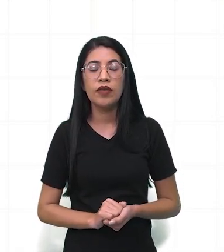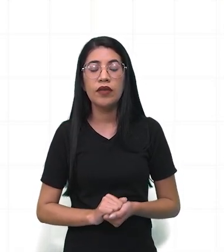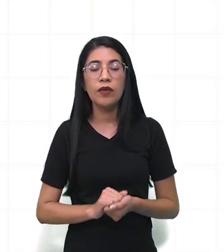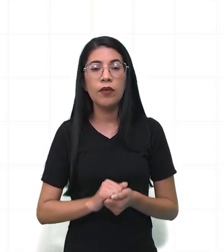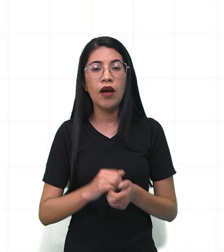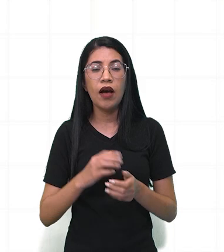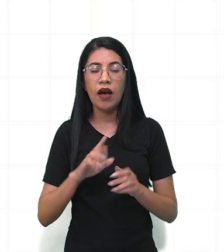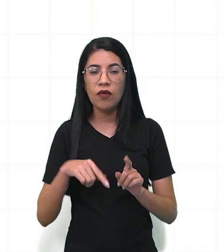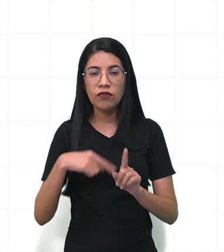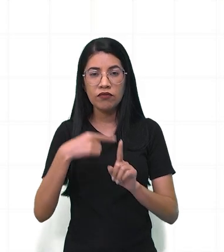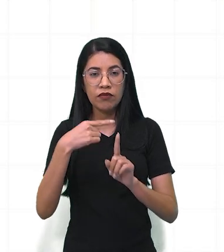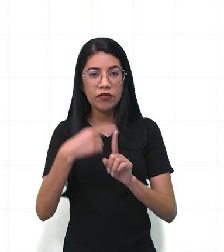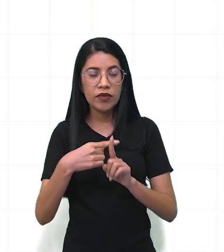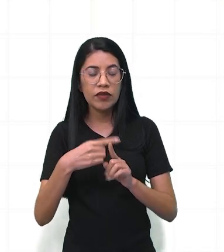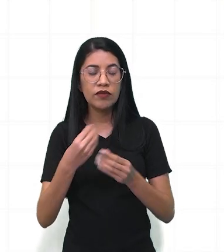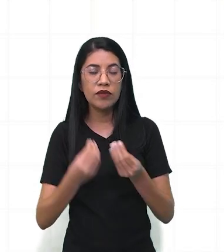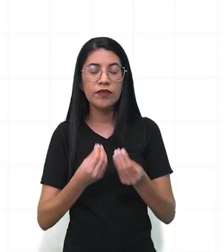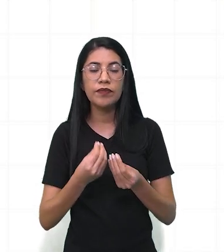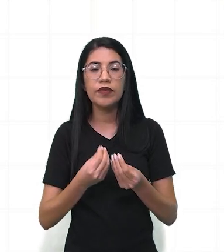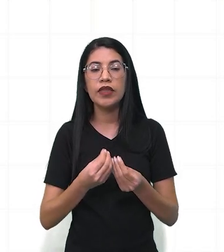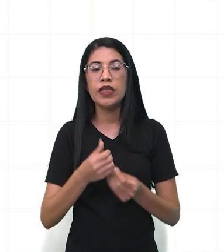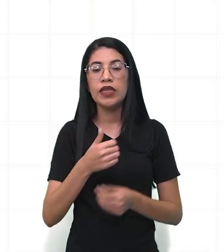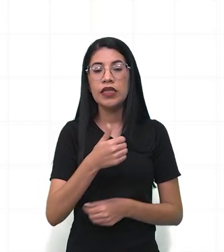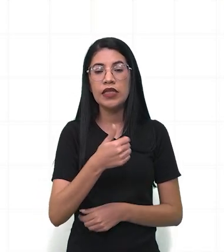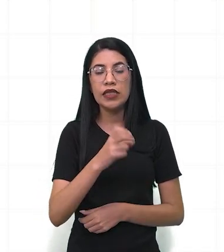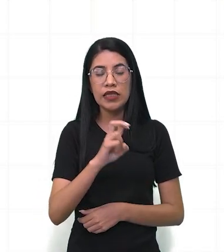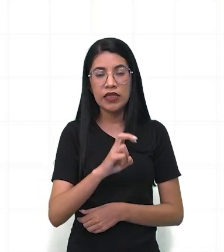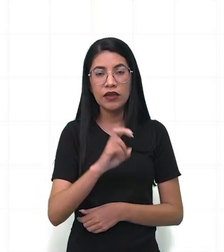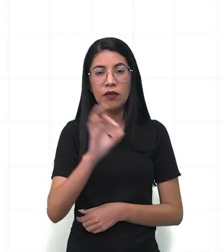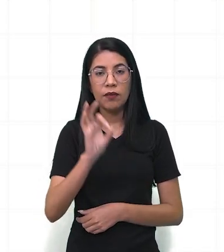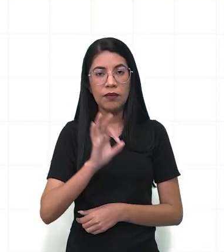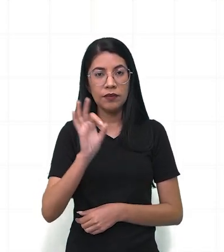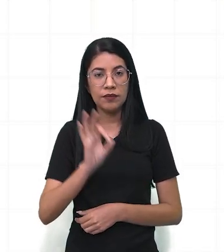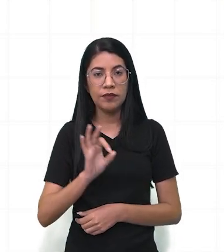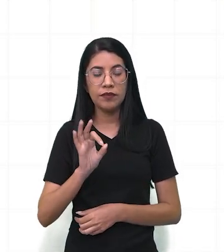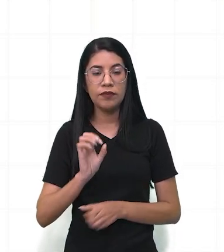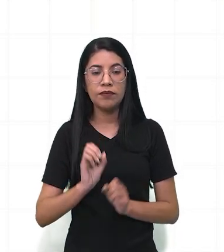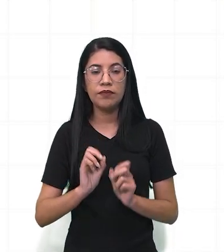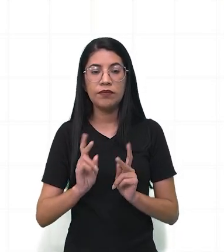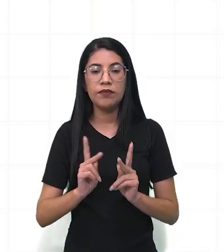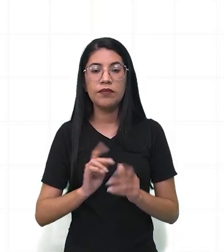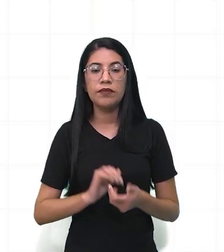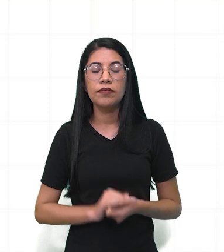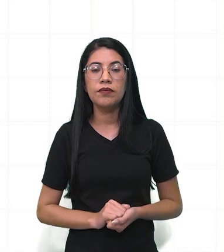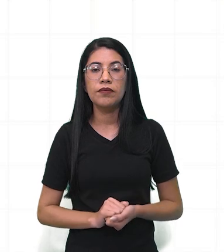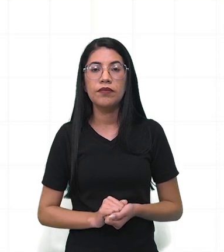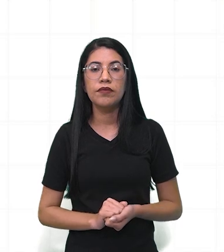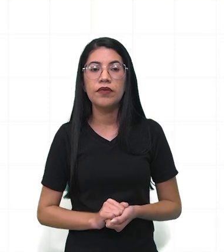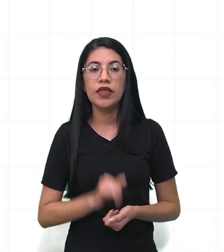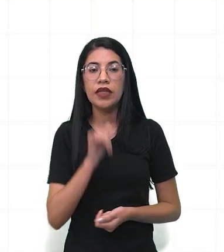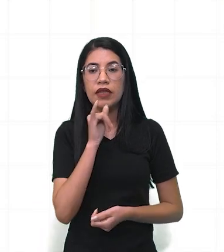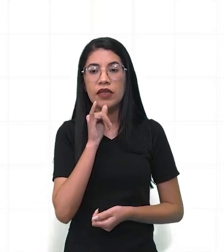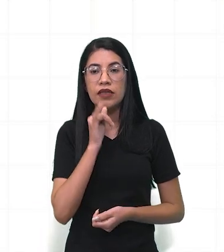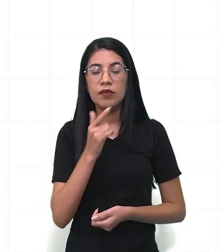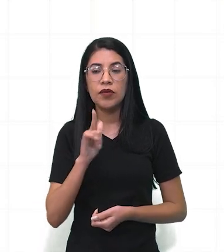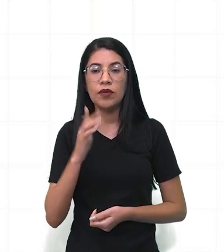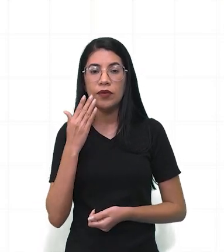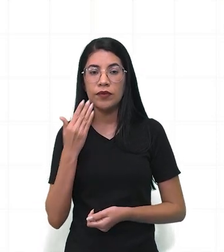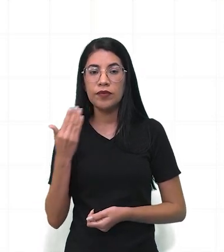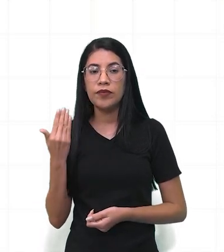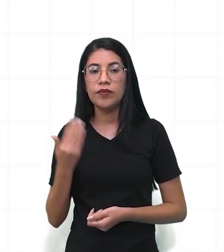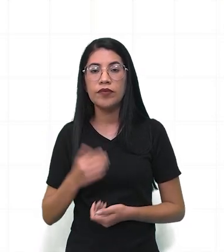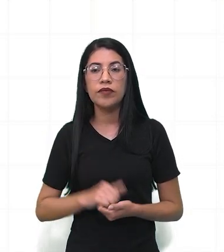falar, é igual a 5%. Ok? Olha o próximo exemplo também, parecido com esse. Esse é um exemplo aqui